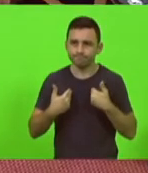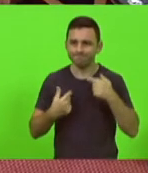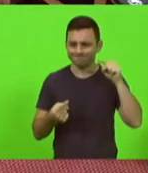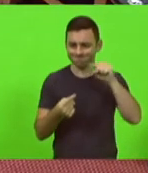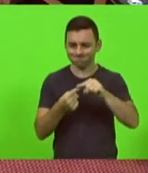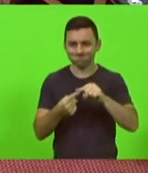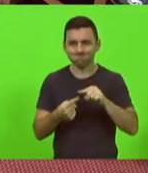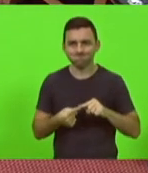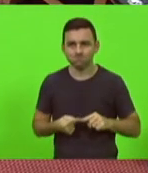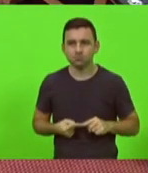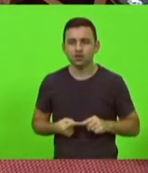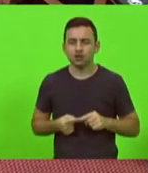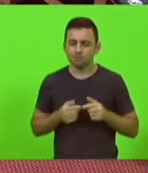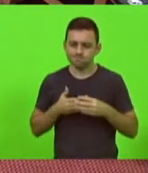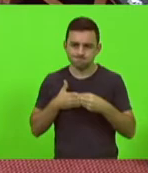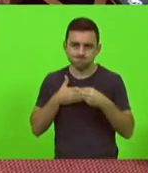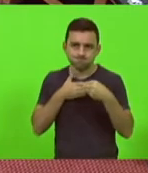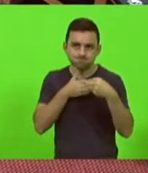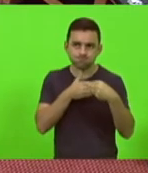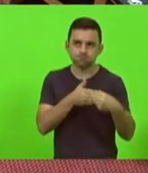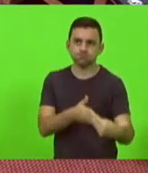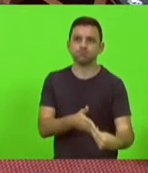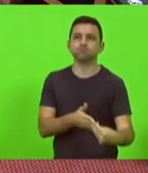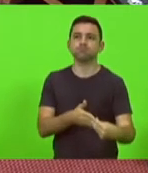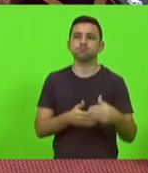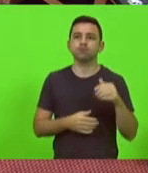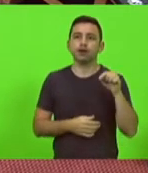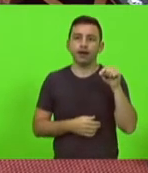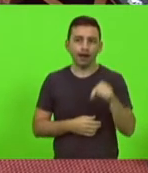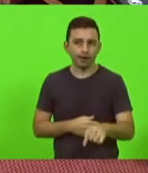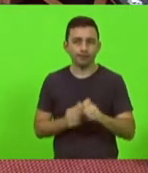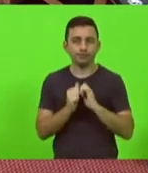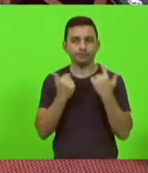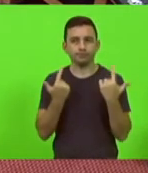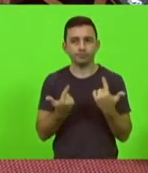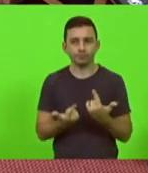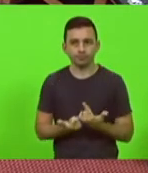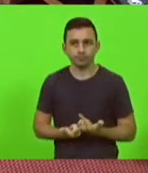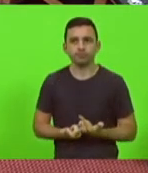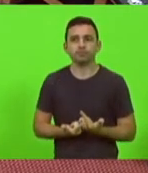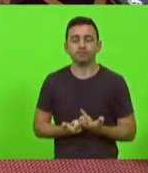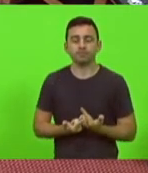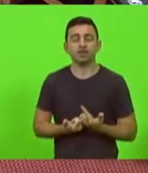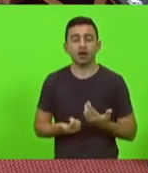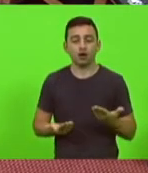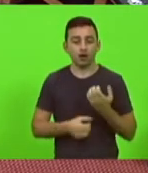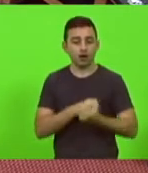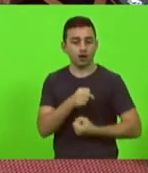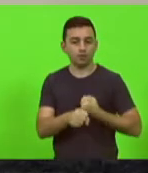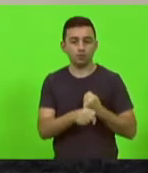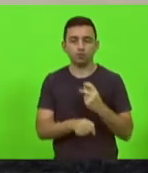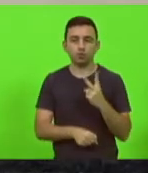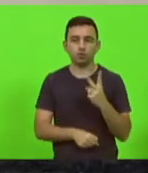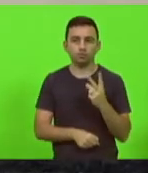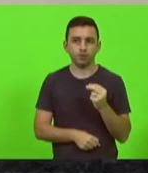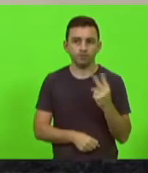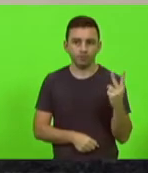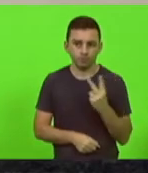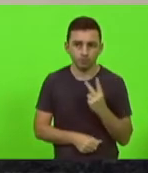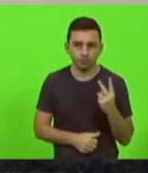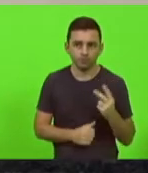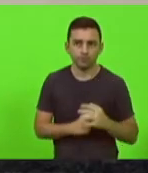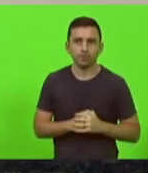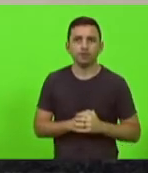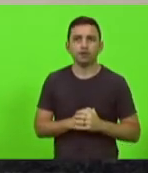de conduzir esse parlamento durante esse ano de 2022,